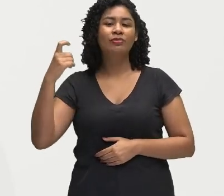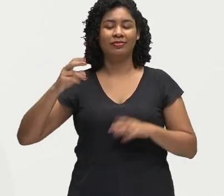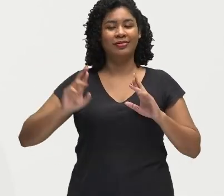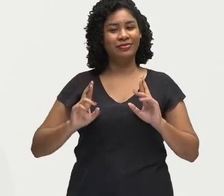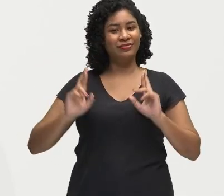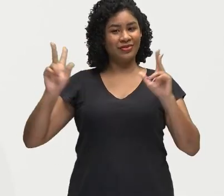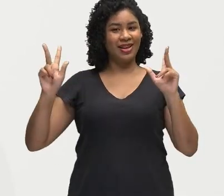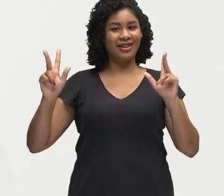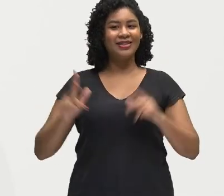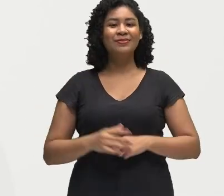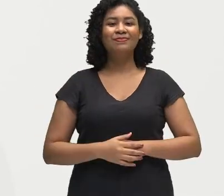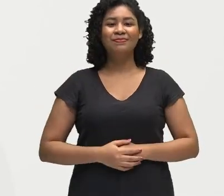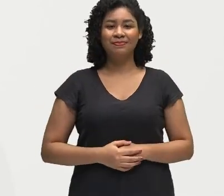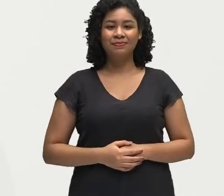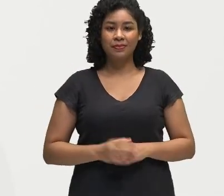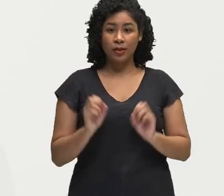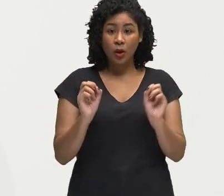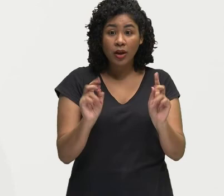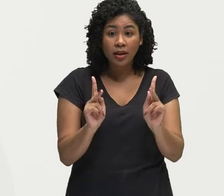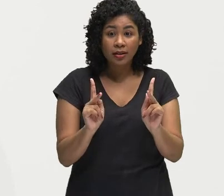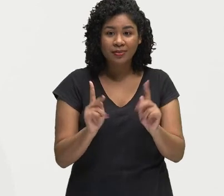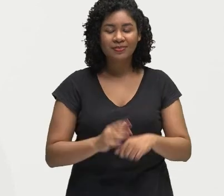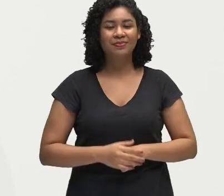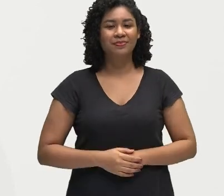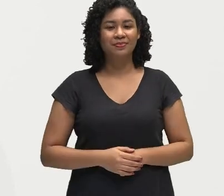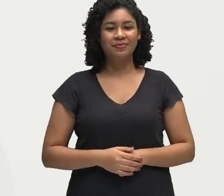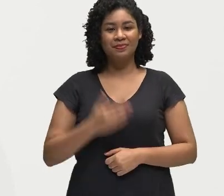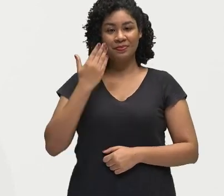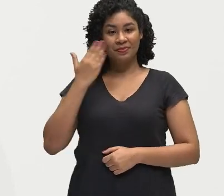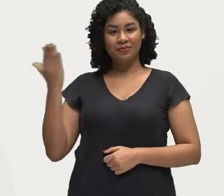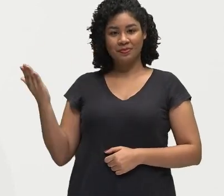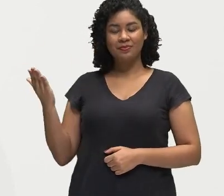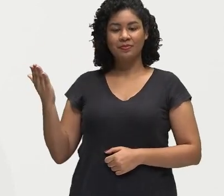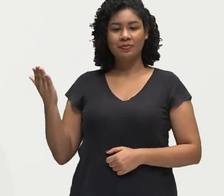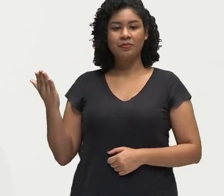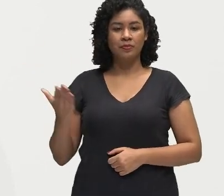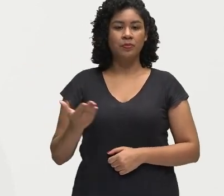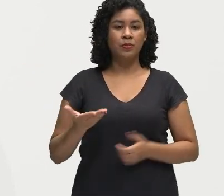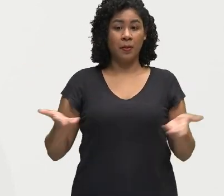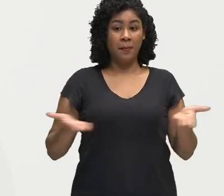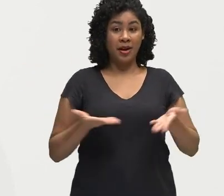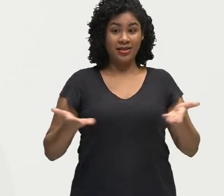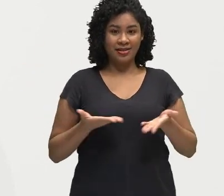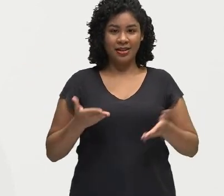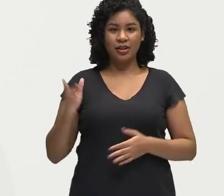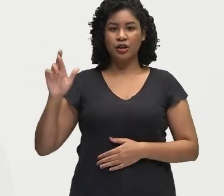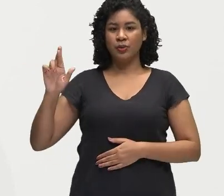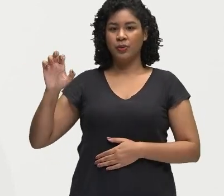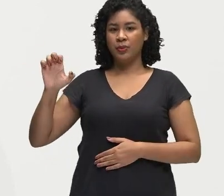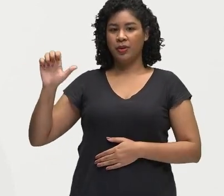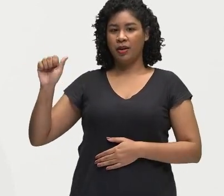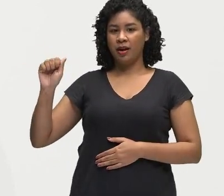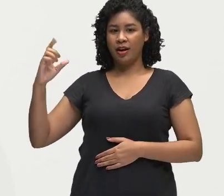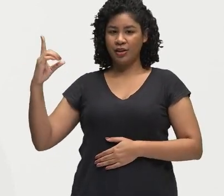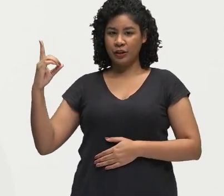red. Tudo bem? Então, aqui o presente você lê read